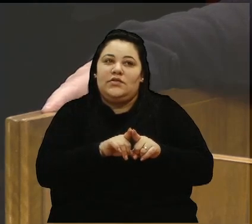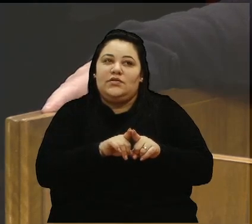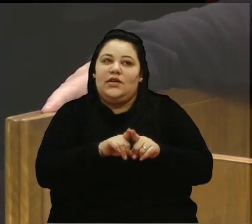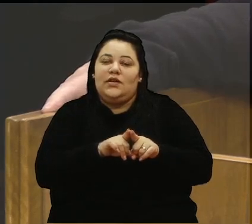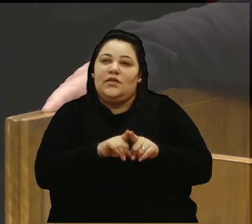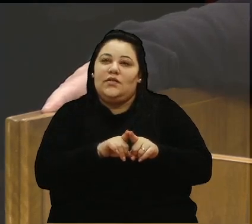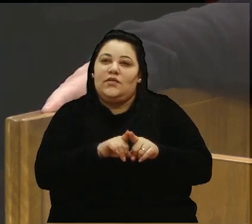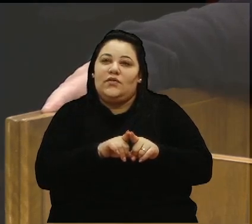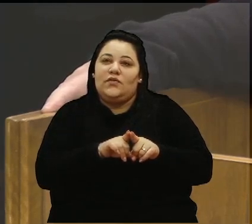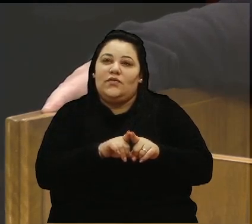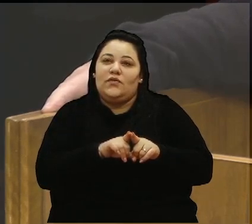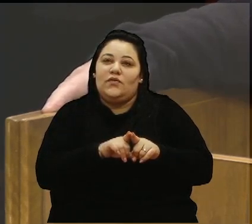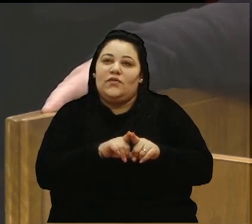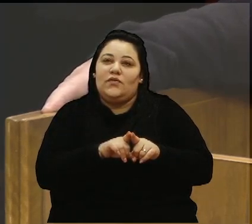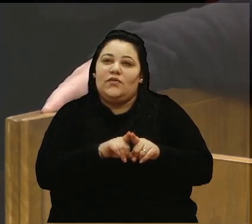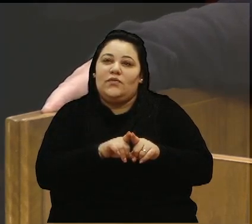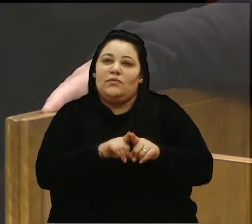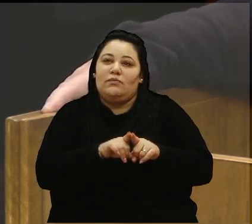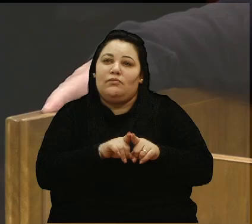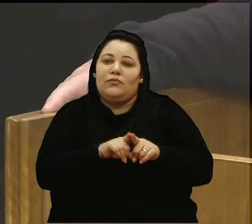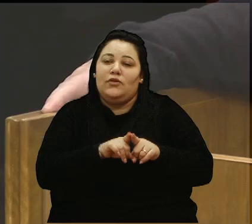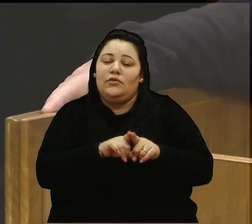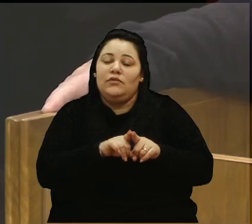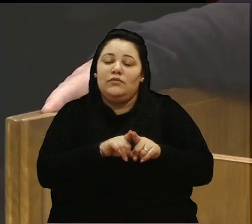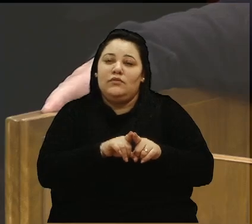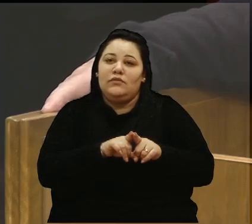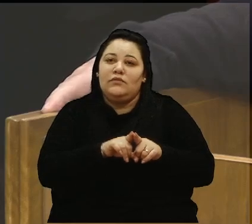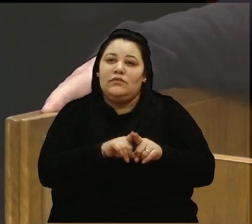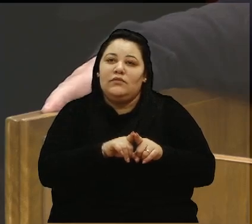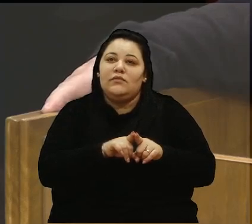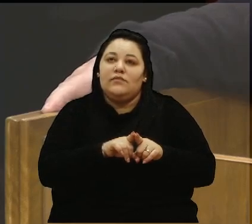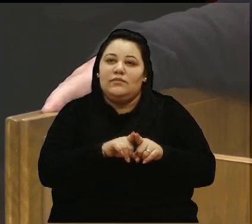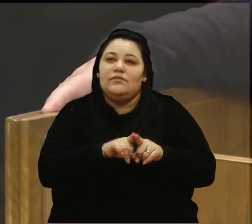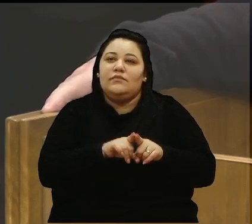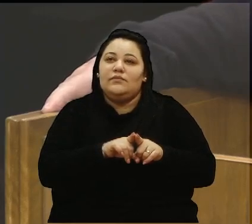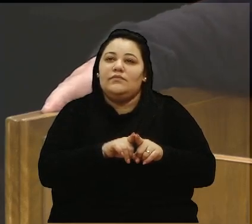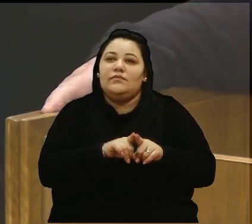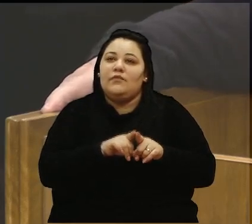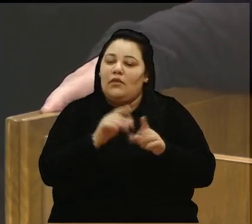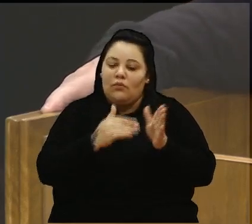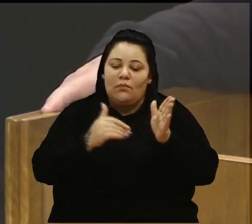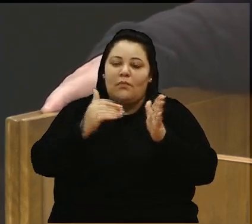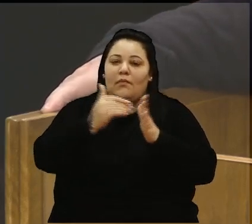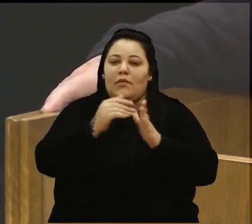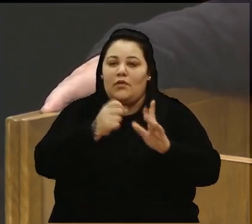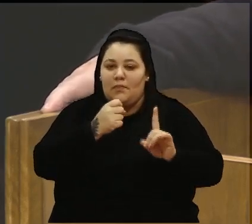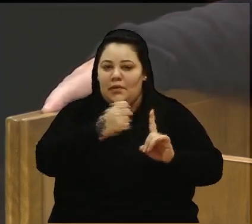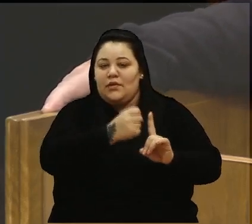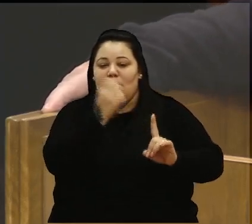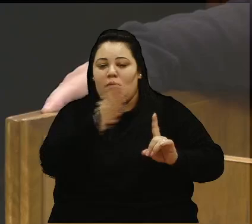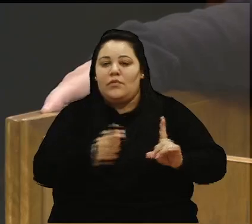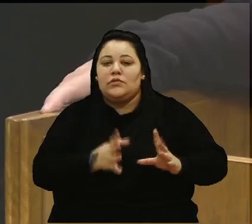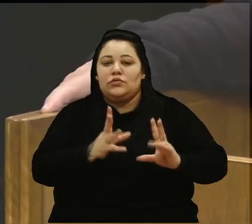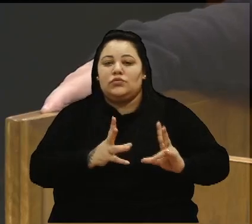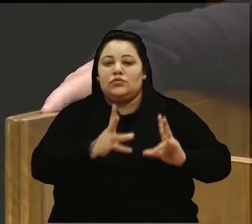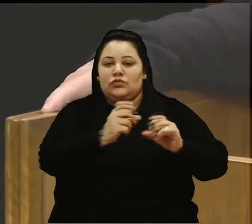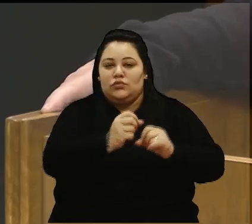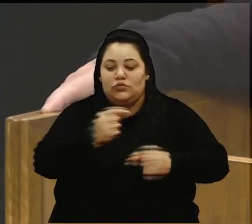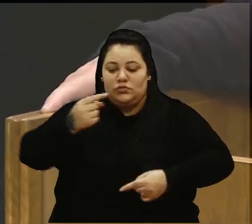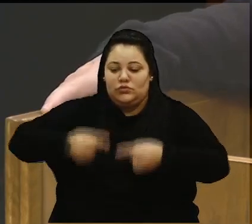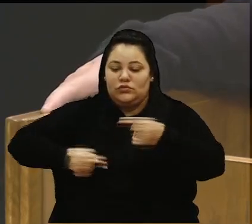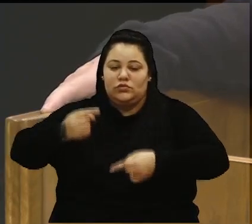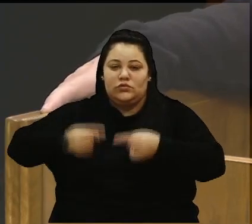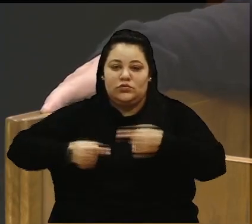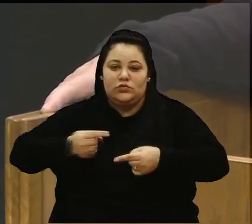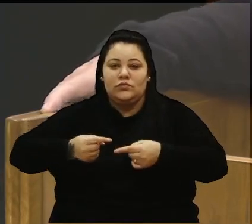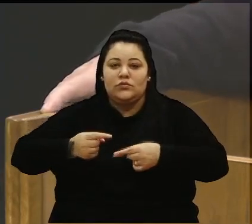de vivência da questão legislativa. Foi aquele momento onde nós mobilizamos o Brasil inteiro discutindo a Constituição de